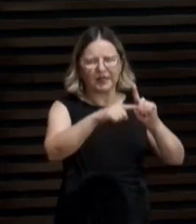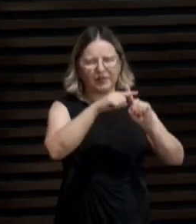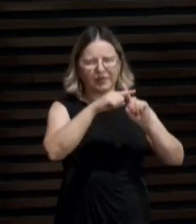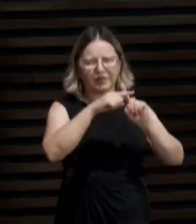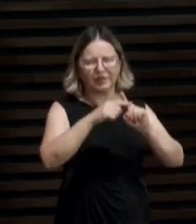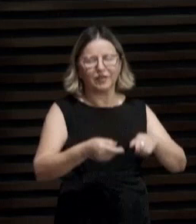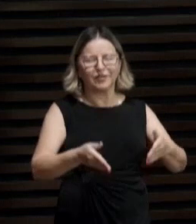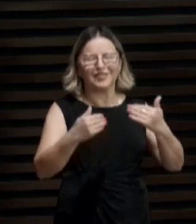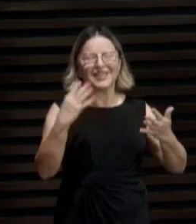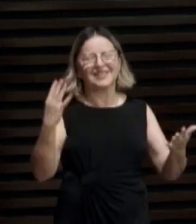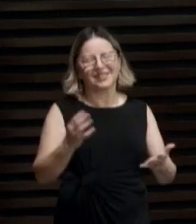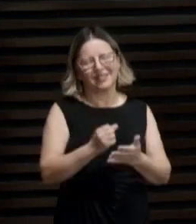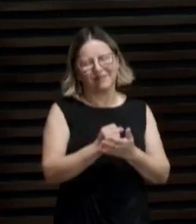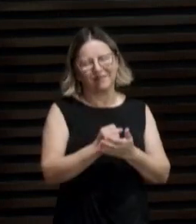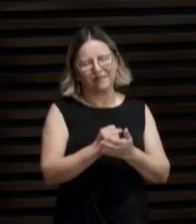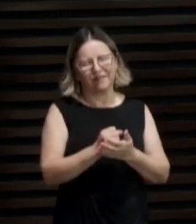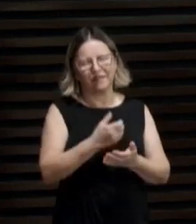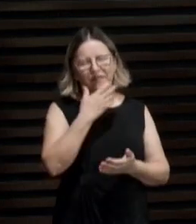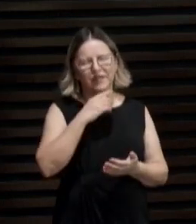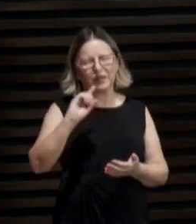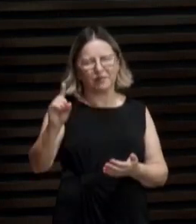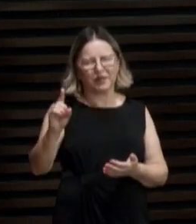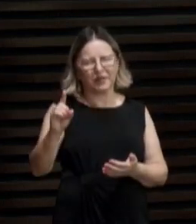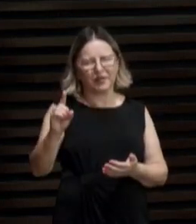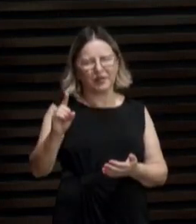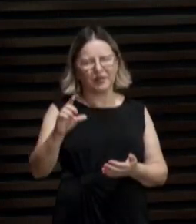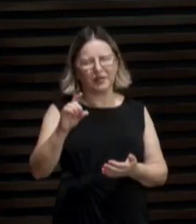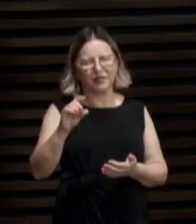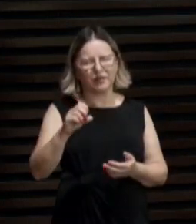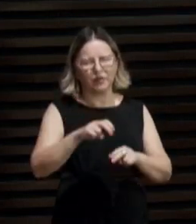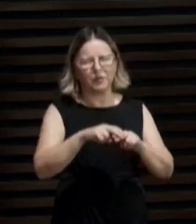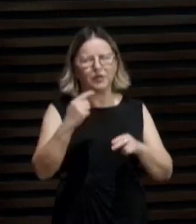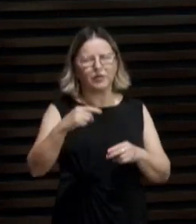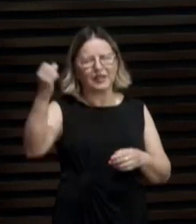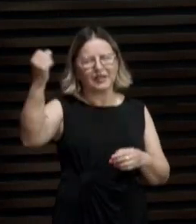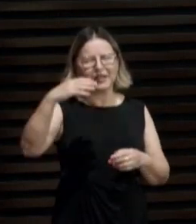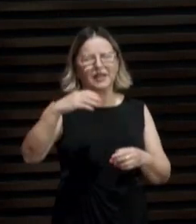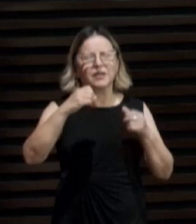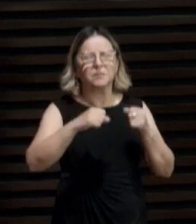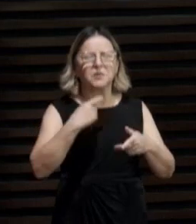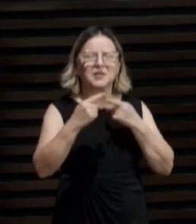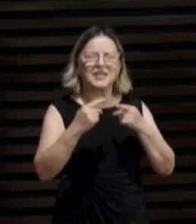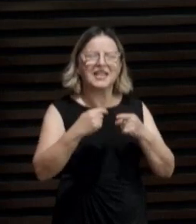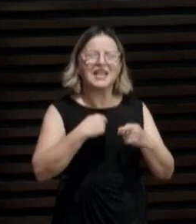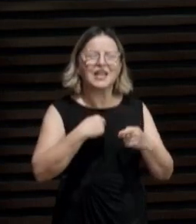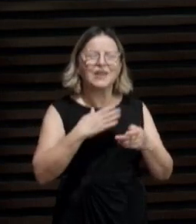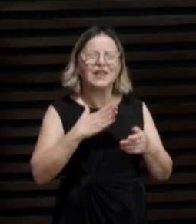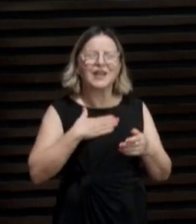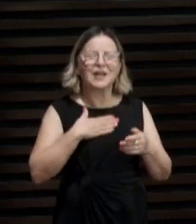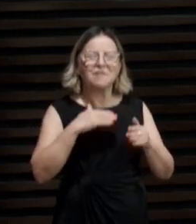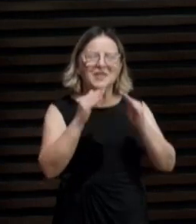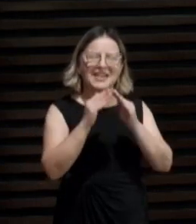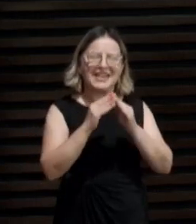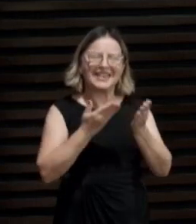salvação. Pai, eu sei que por Tua graça eu posso dizer: eu e minha casa serviremos ao Senhor. Louvado seja o Teu